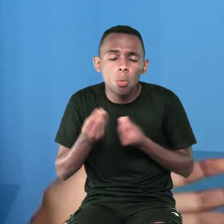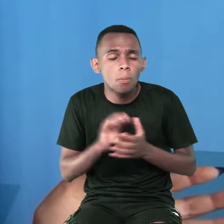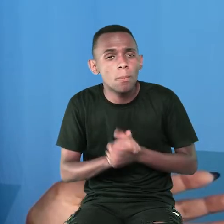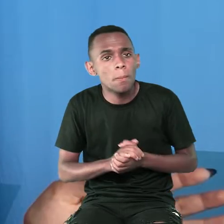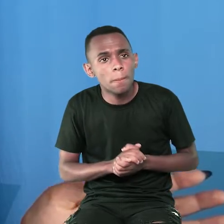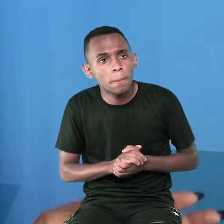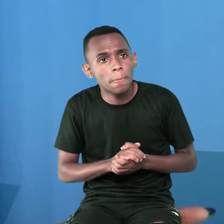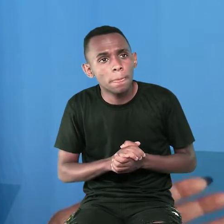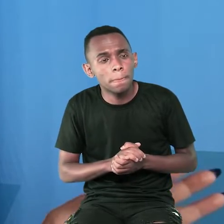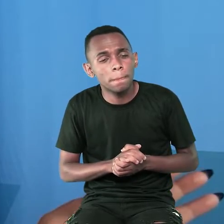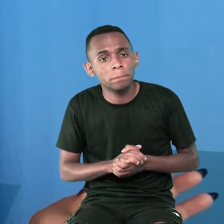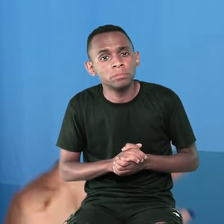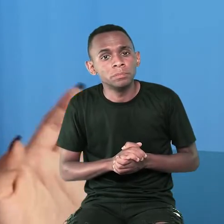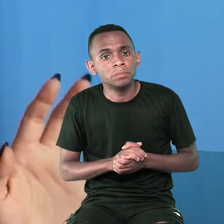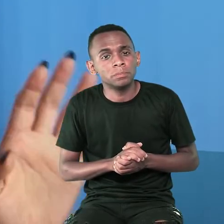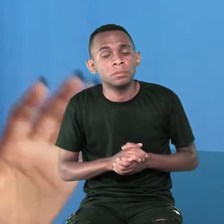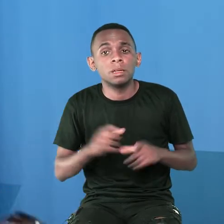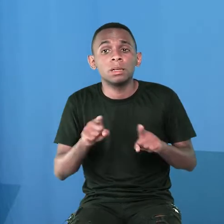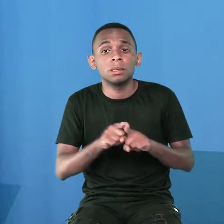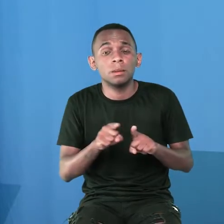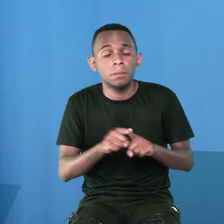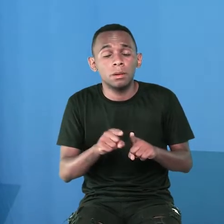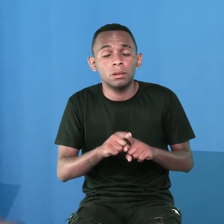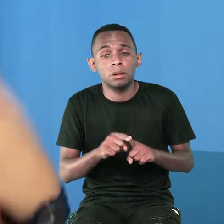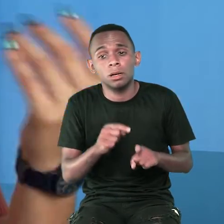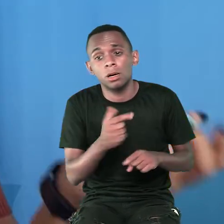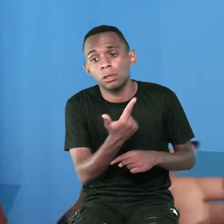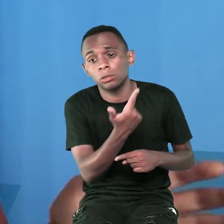E enquanto isso, as outras